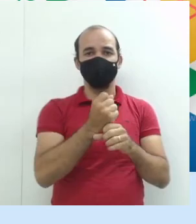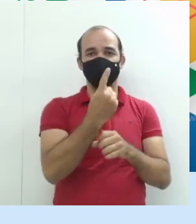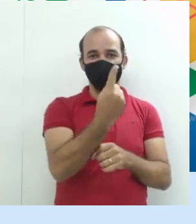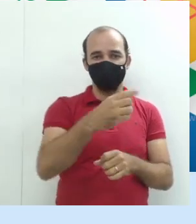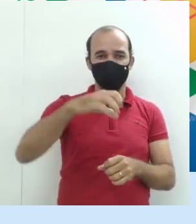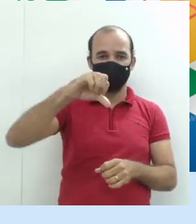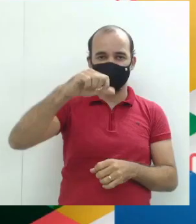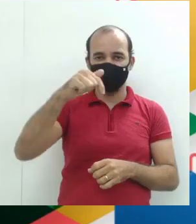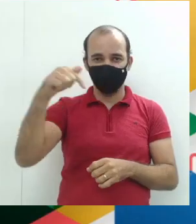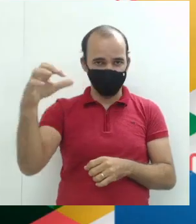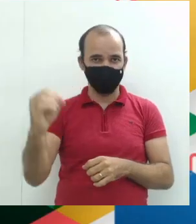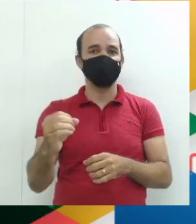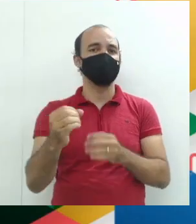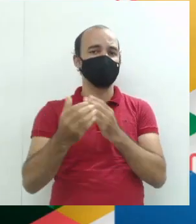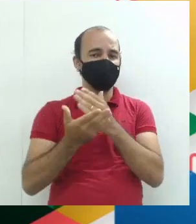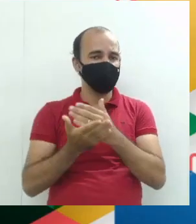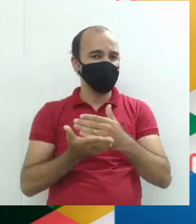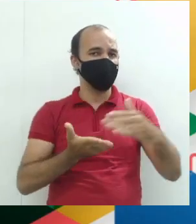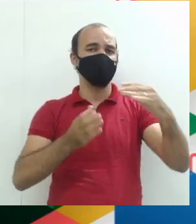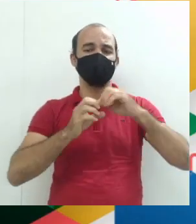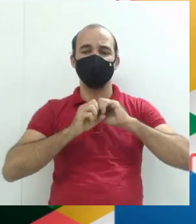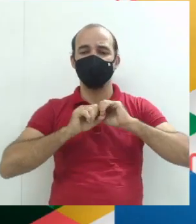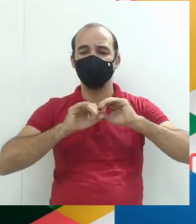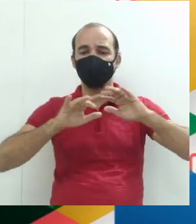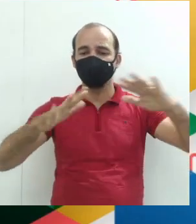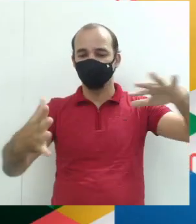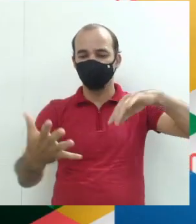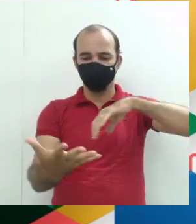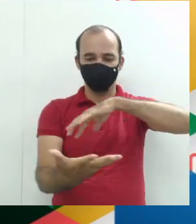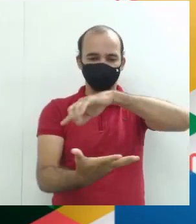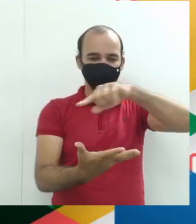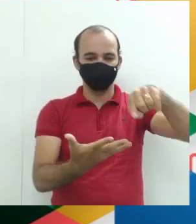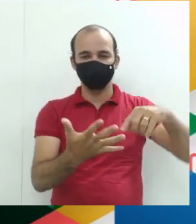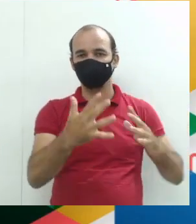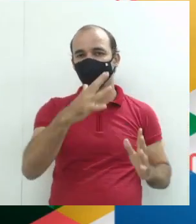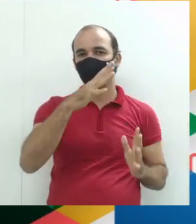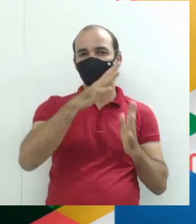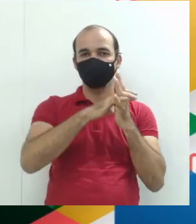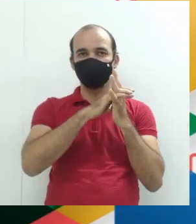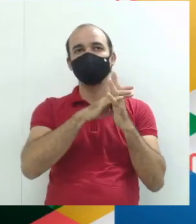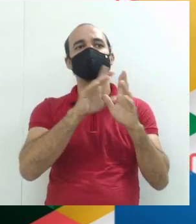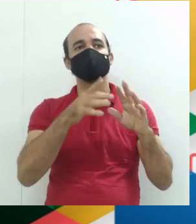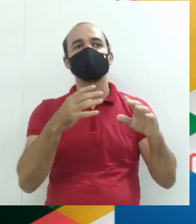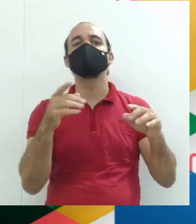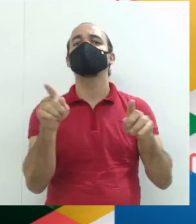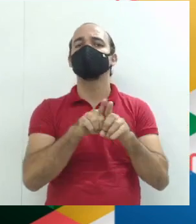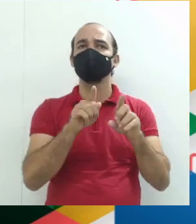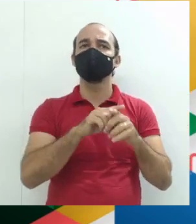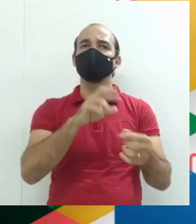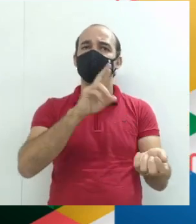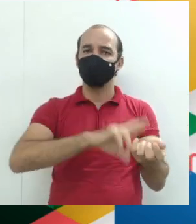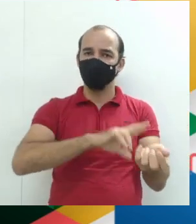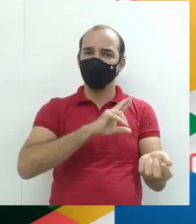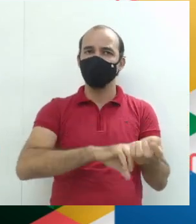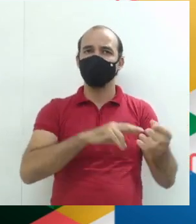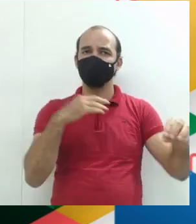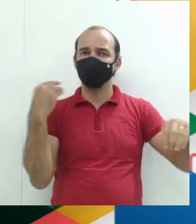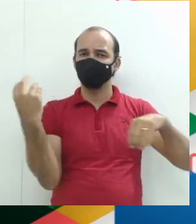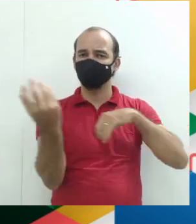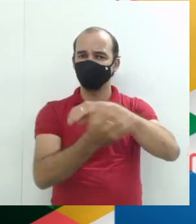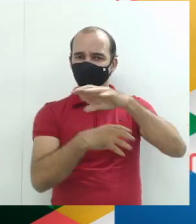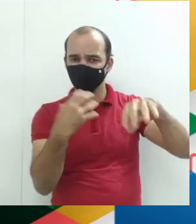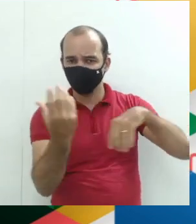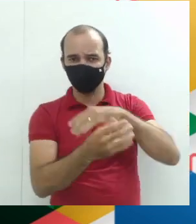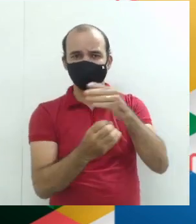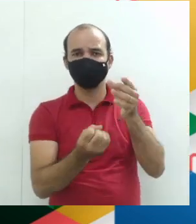and roll, ele é um ritmo americano também, surge de uma mistura de vários outros ritmos, né? Se